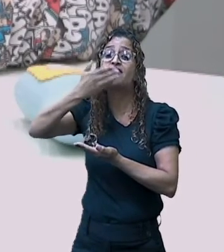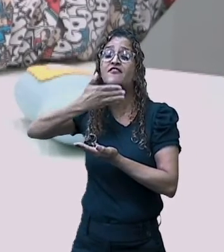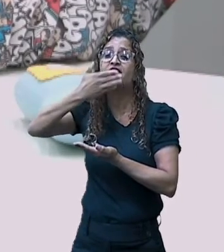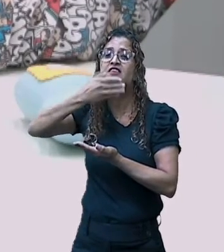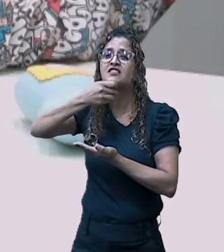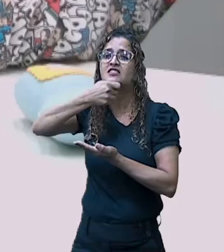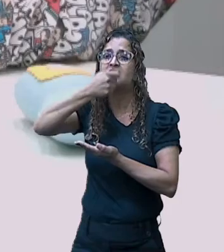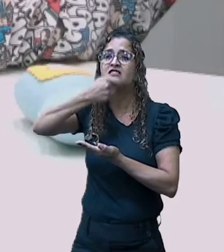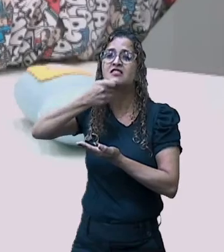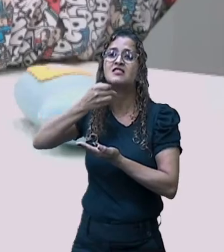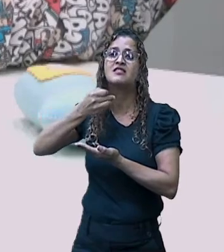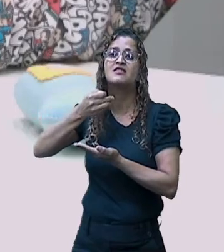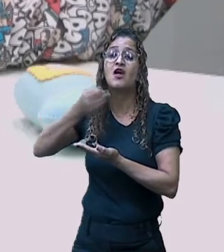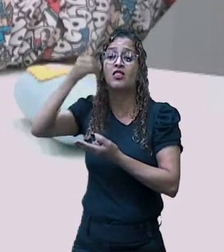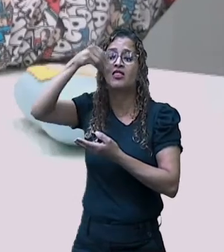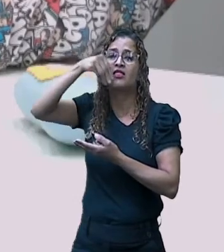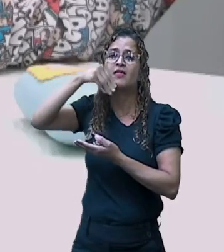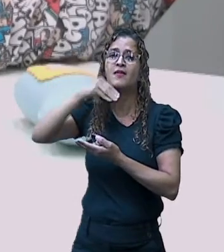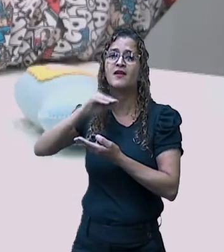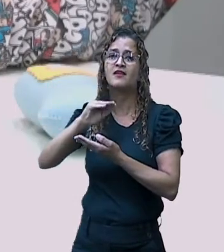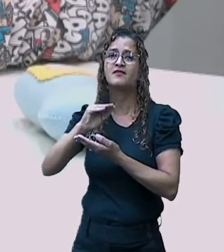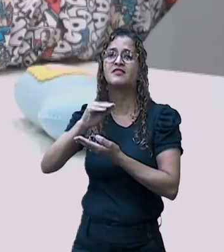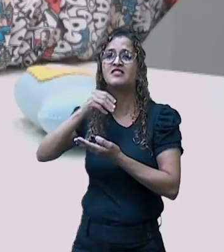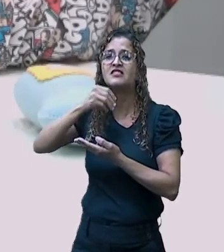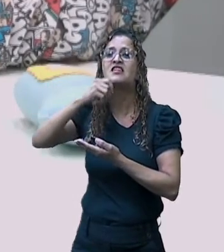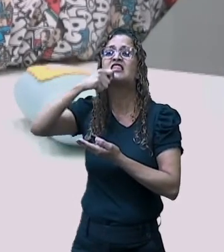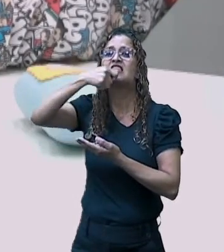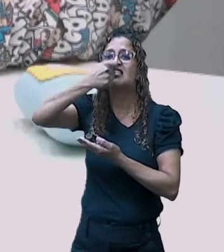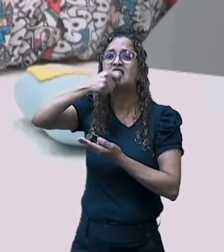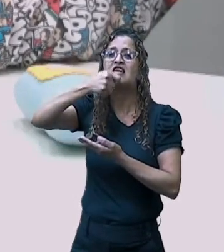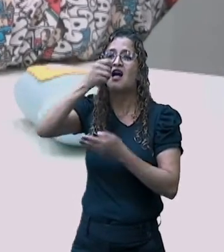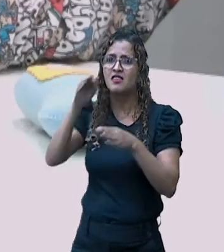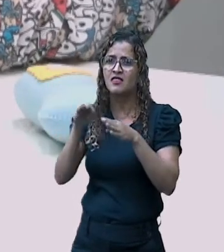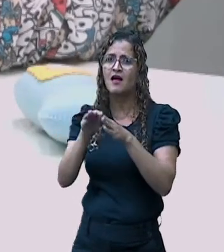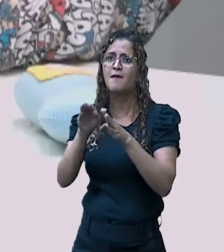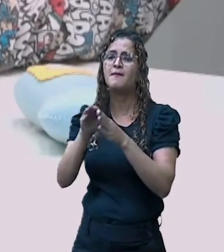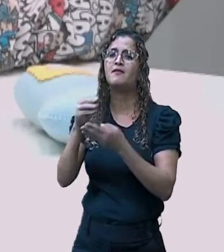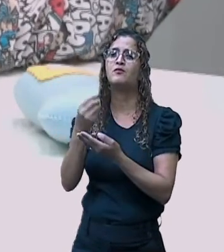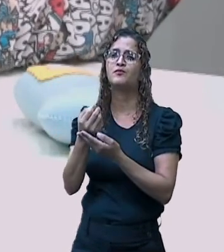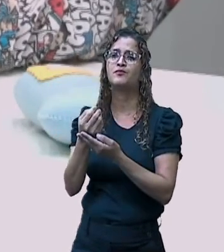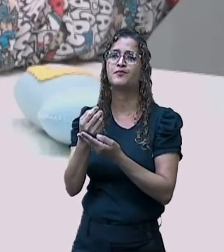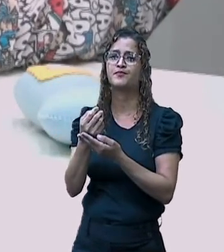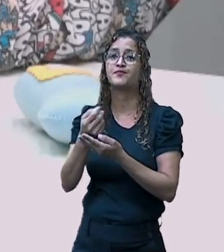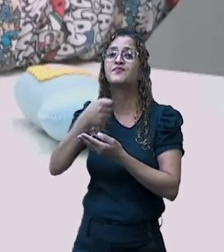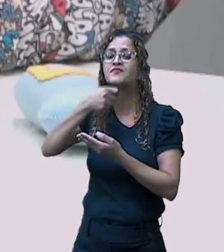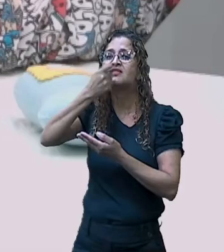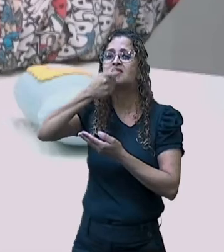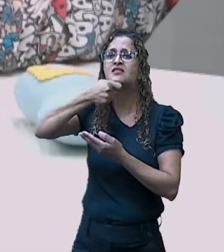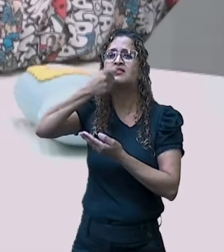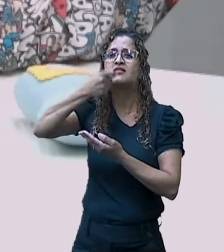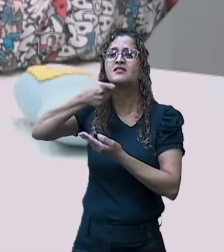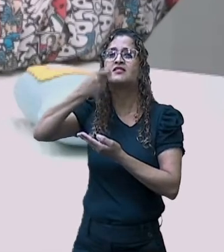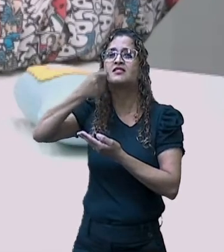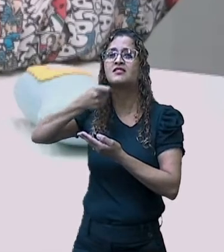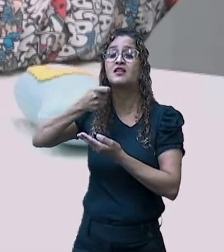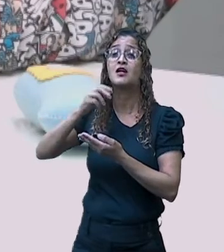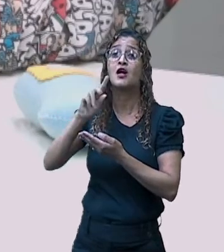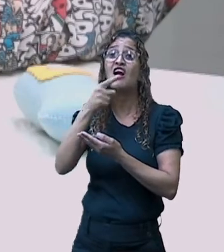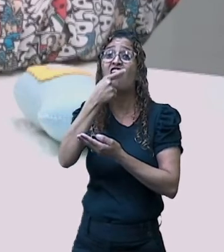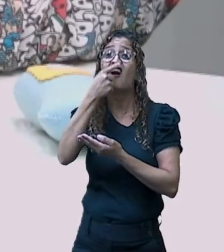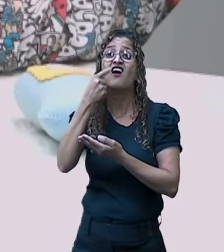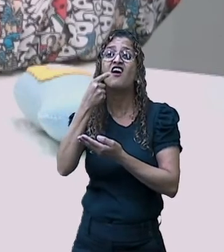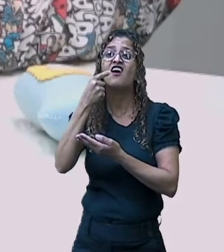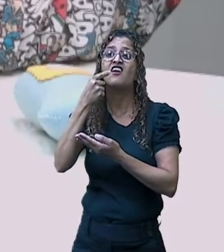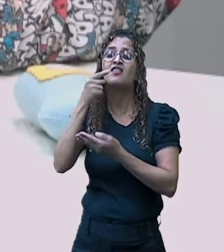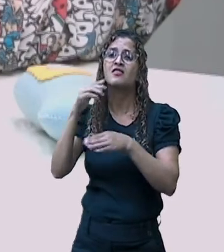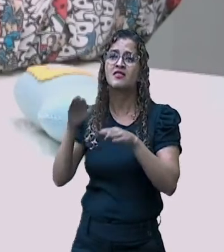frente e na parte de dentro, a gente varre os dentinhos na parte de dentro. Isso embaixo e isso em cima